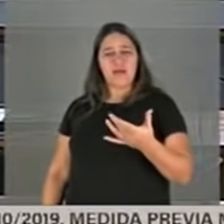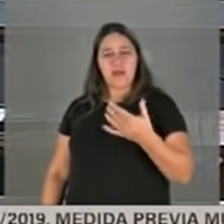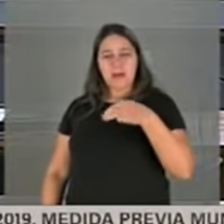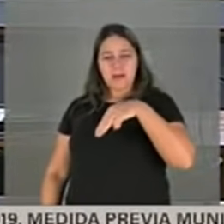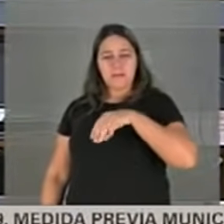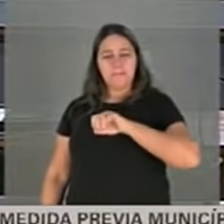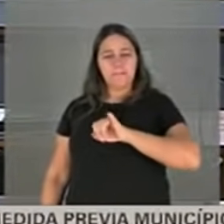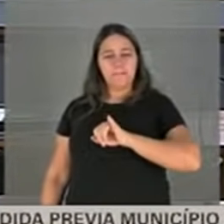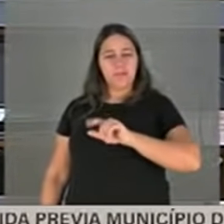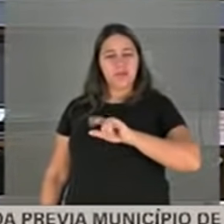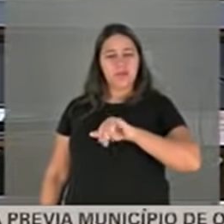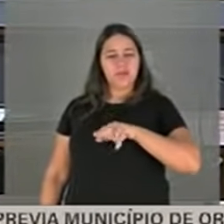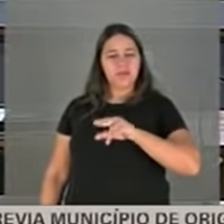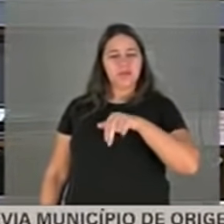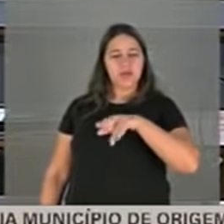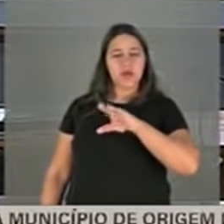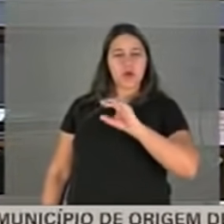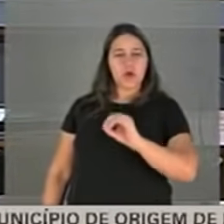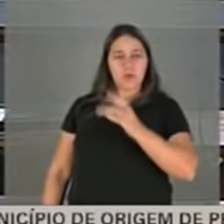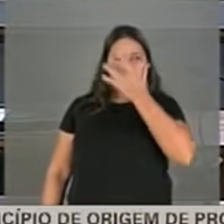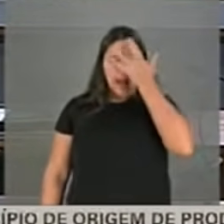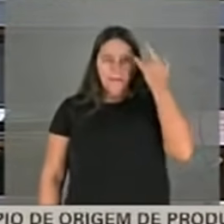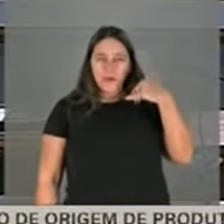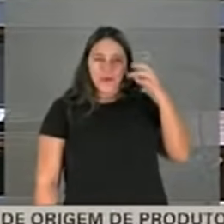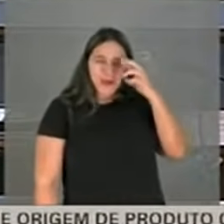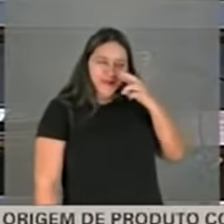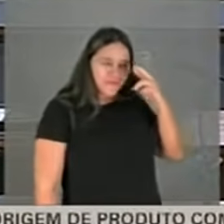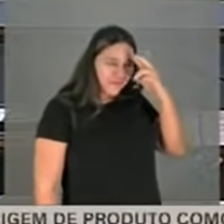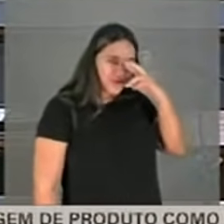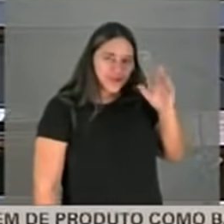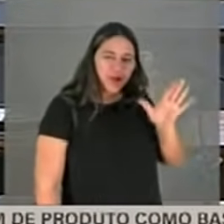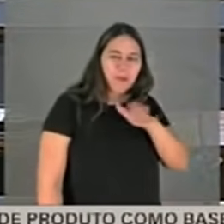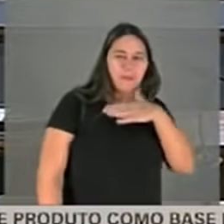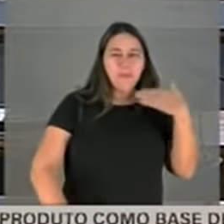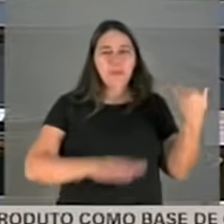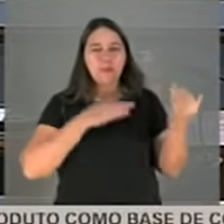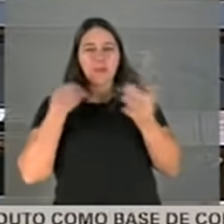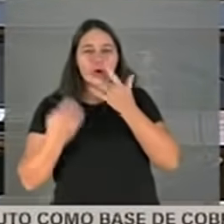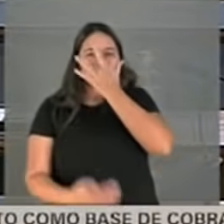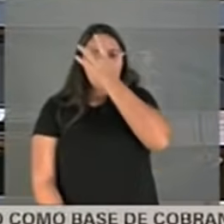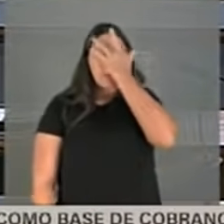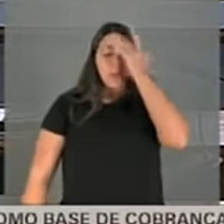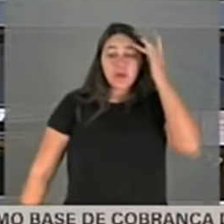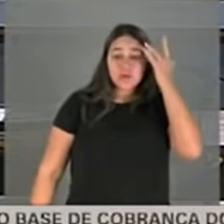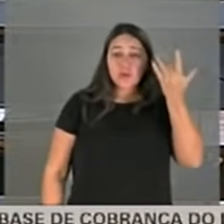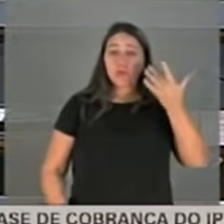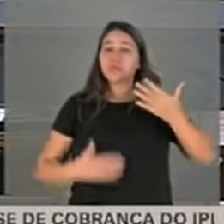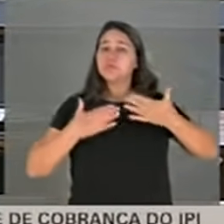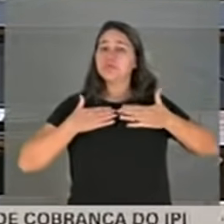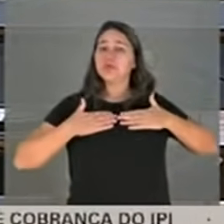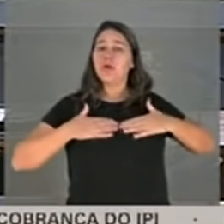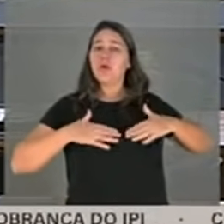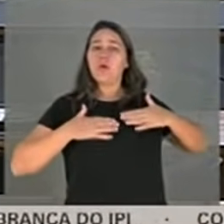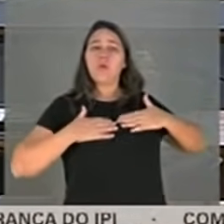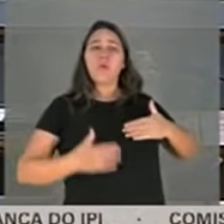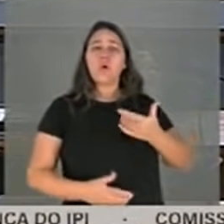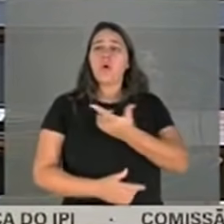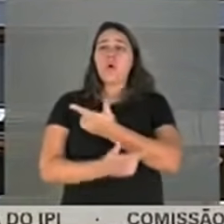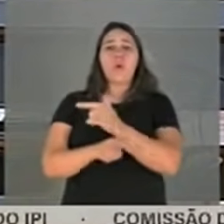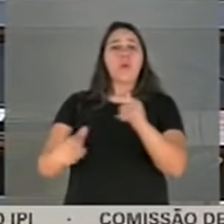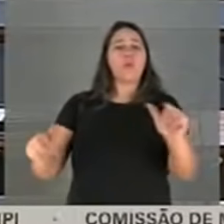miliciano, com alguém que está investigando mortes de pessoas, com a passividade de muitas outras